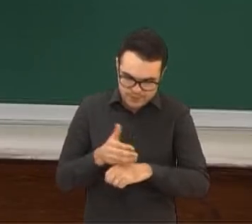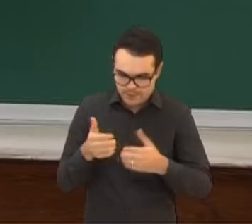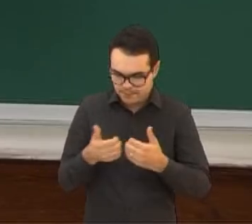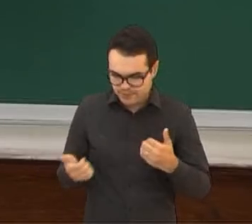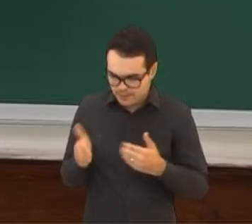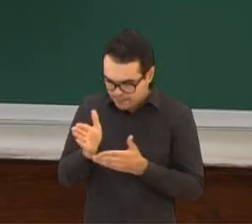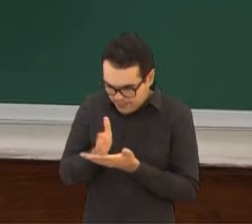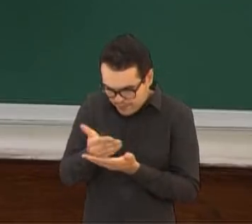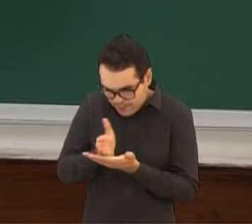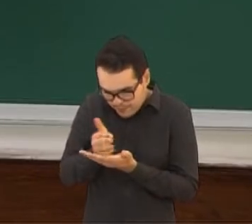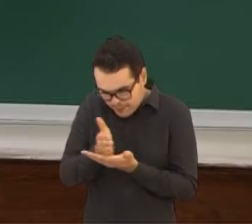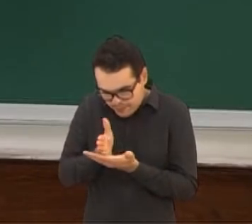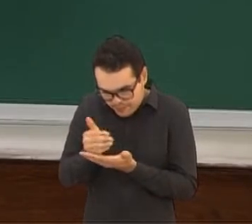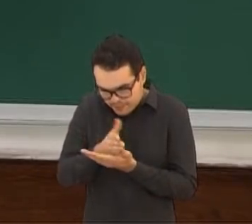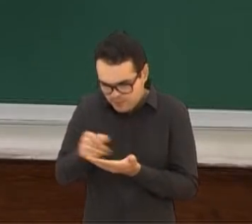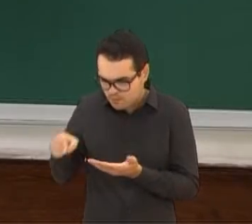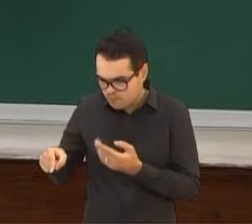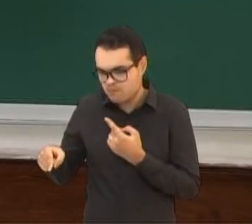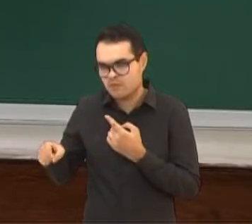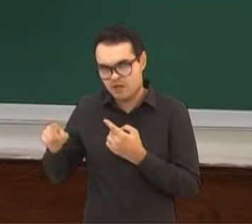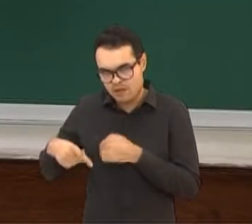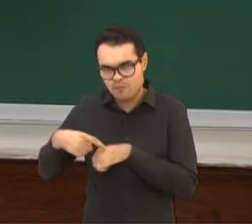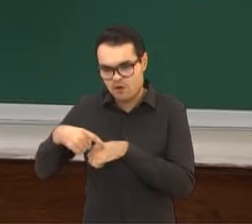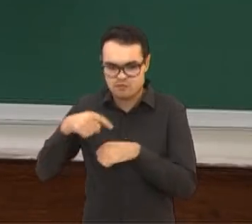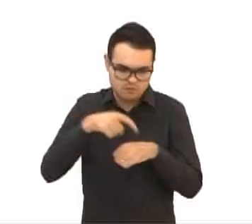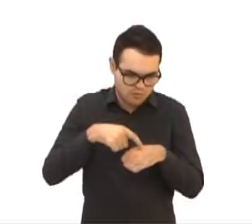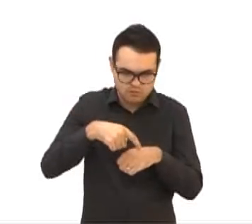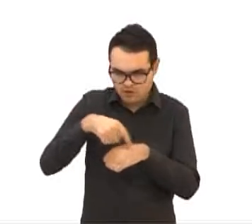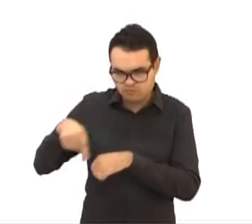eu tenho morango em cada um daqueles pedacinhos.